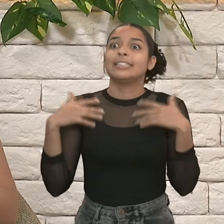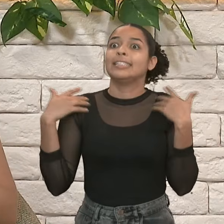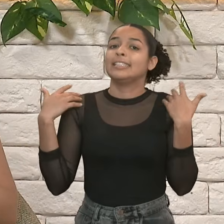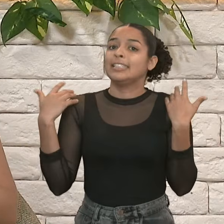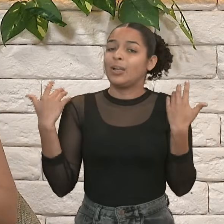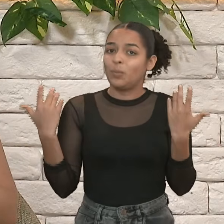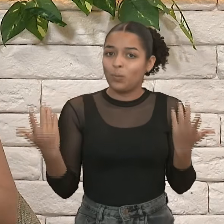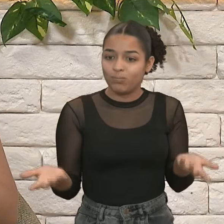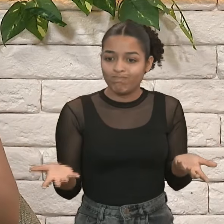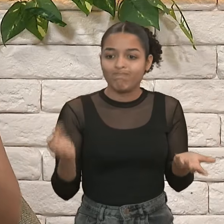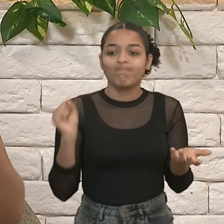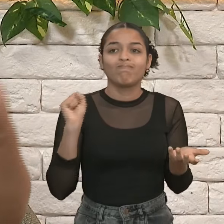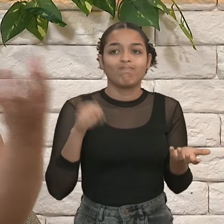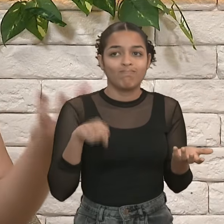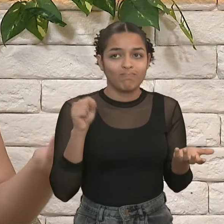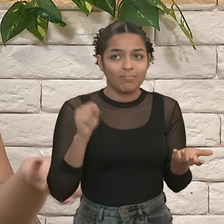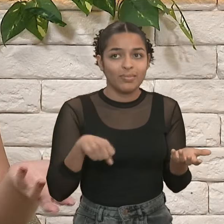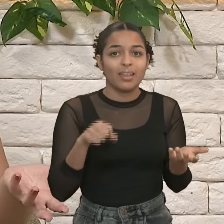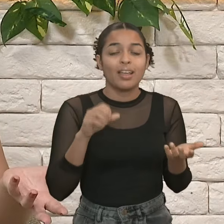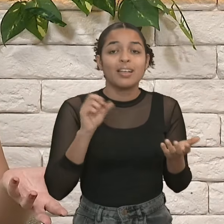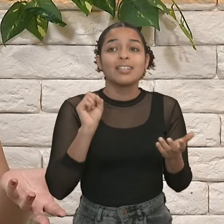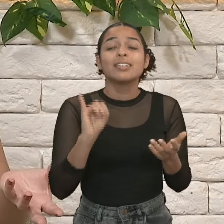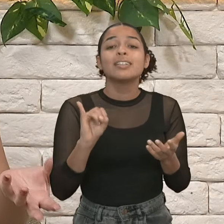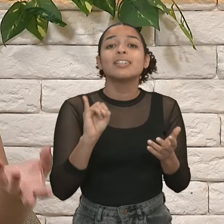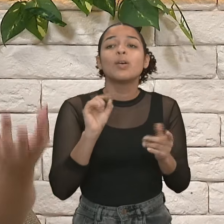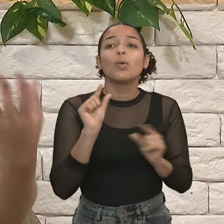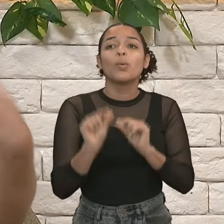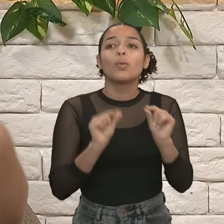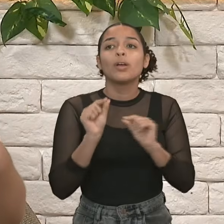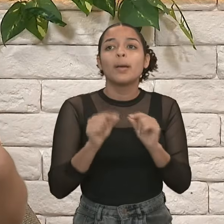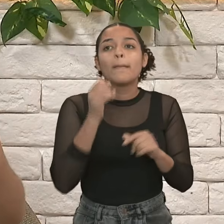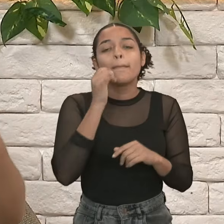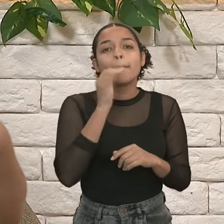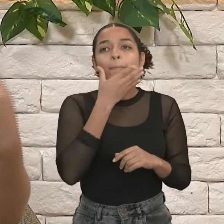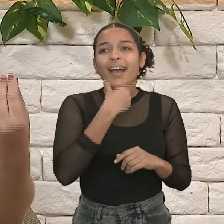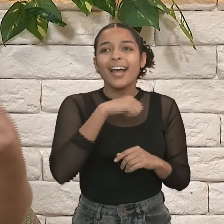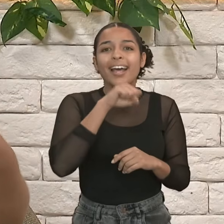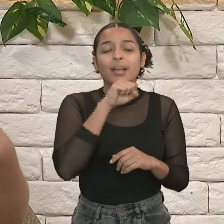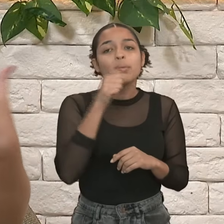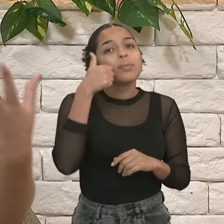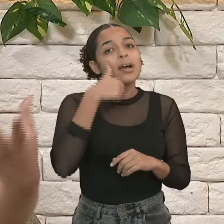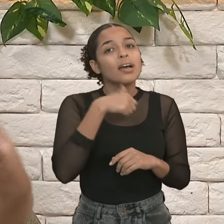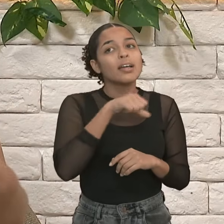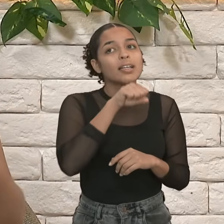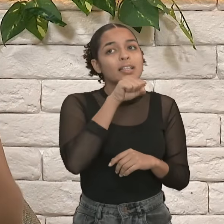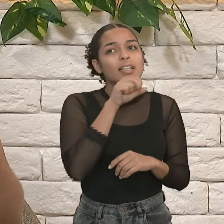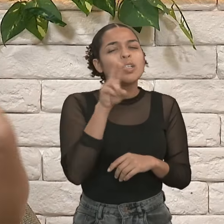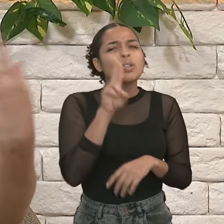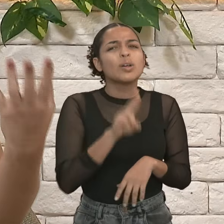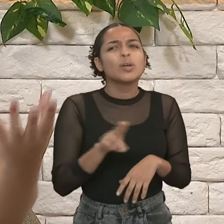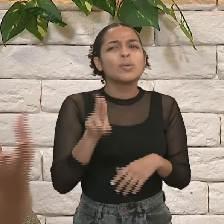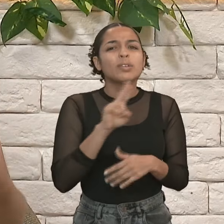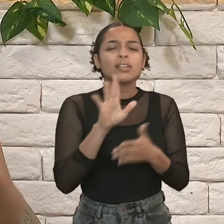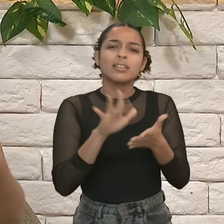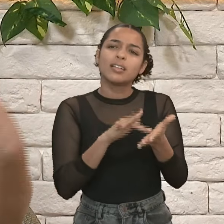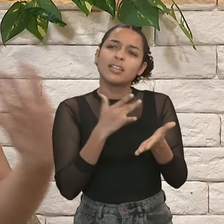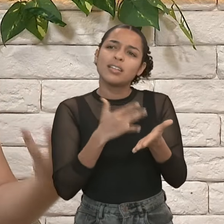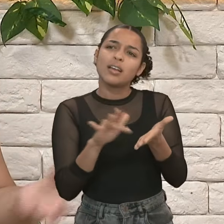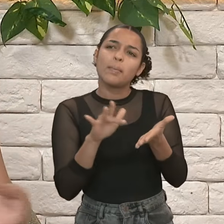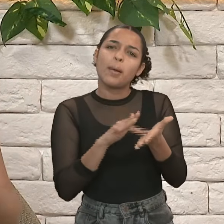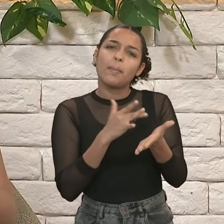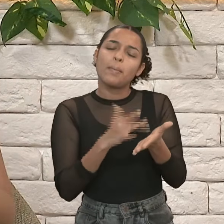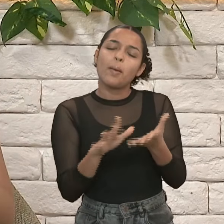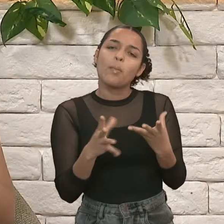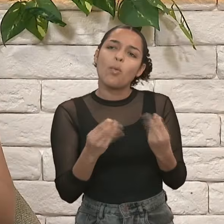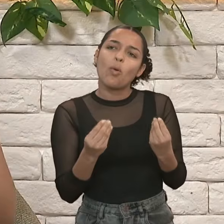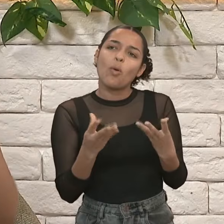para o uso de telas dos filhos é o uso de telas dos pais. Então, sempre que a gente vai pensar em intervenção, né, quando chega na clínica, aquela